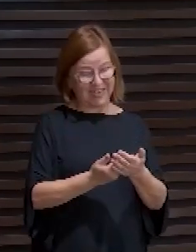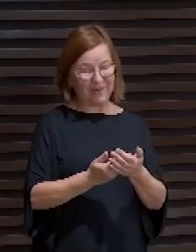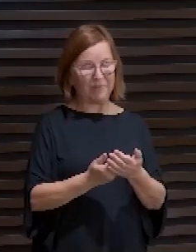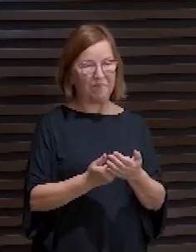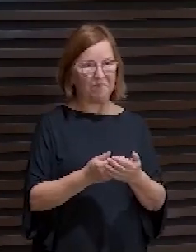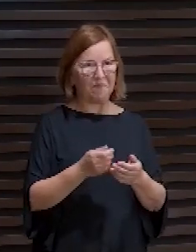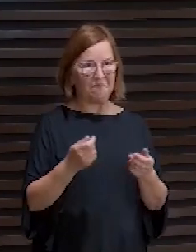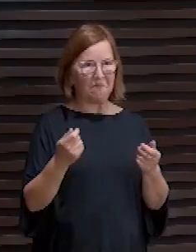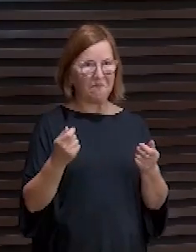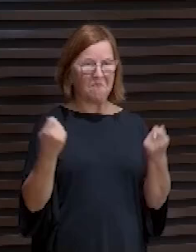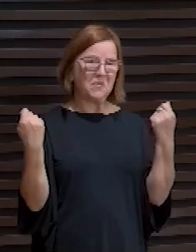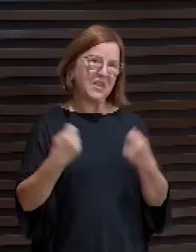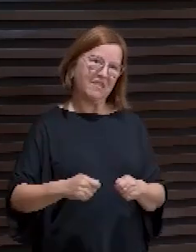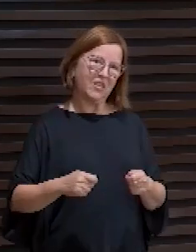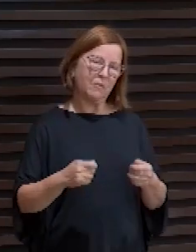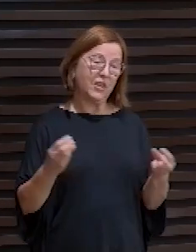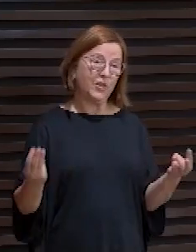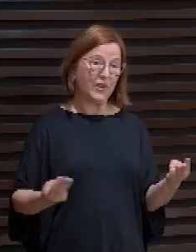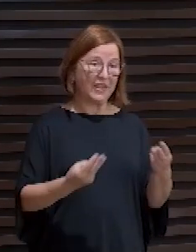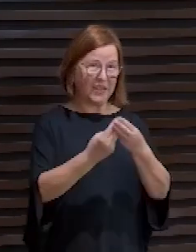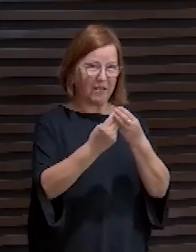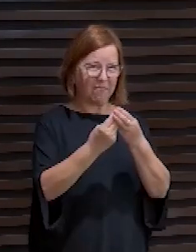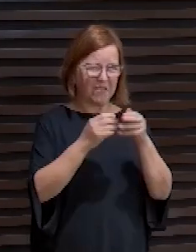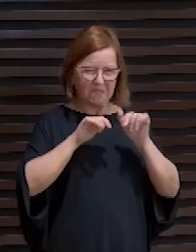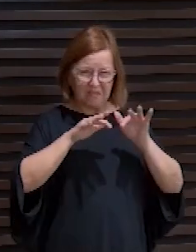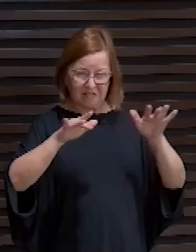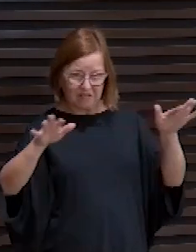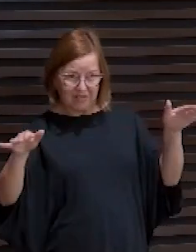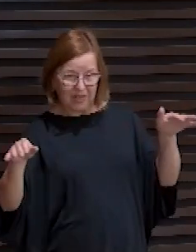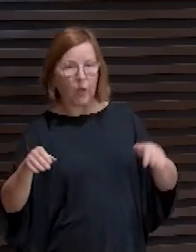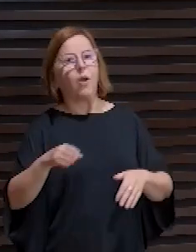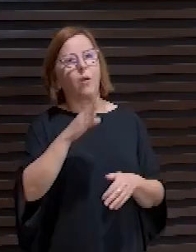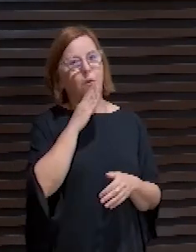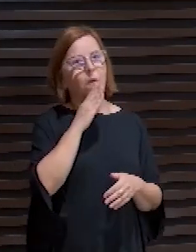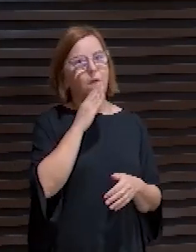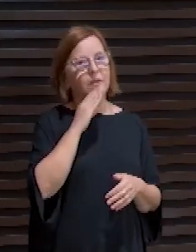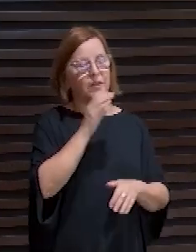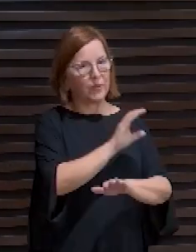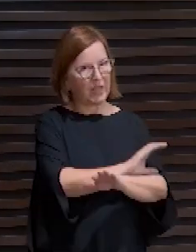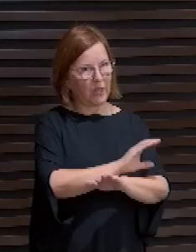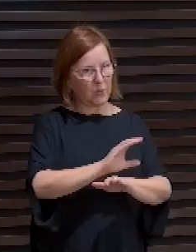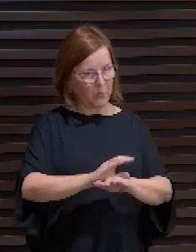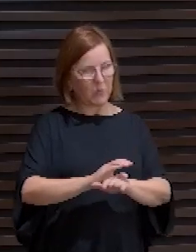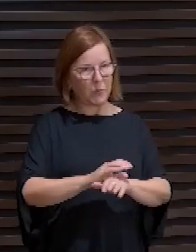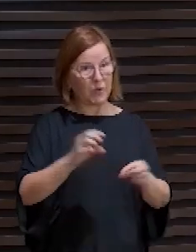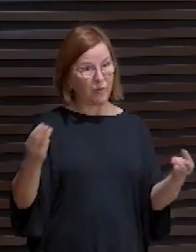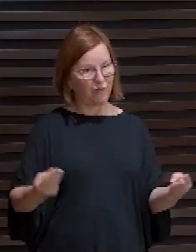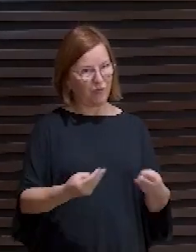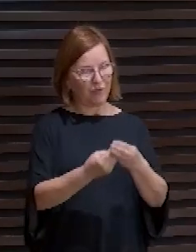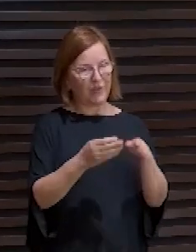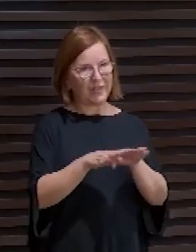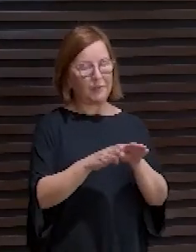judeus da dispersão, que conheciam a cultura judaica e helênica. O que é a